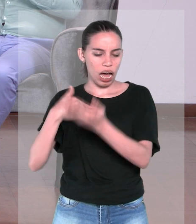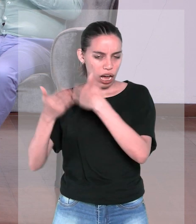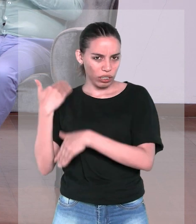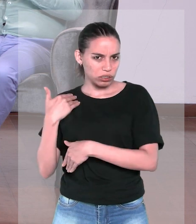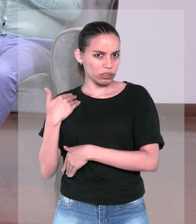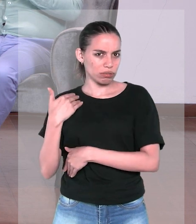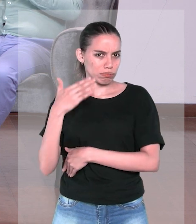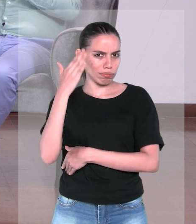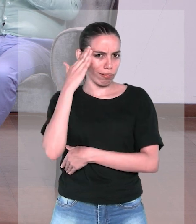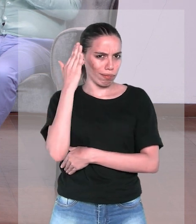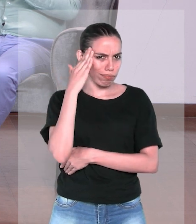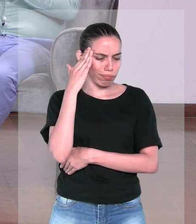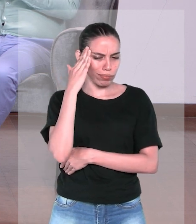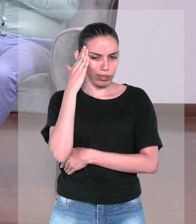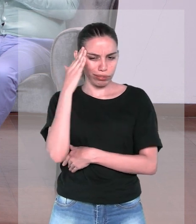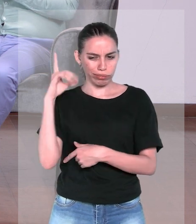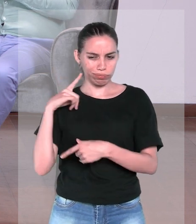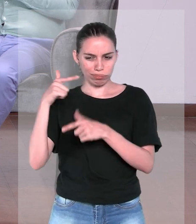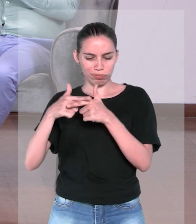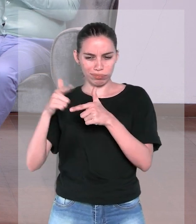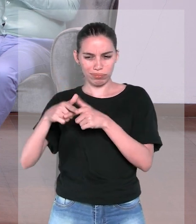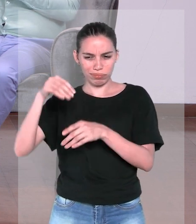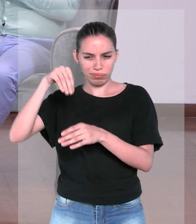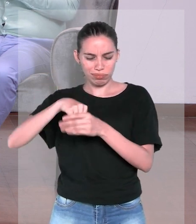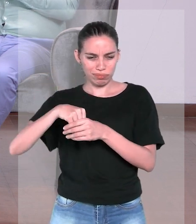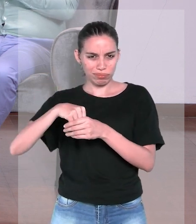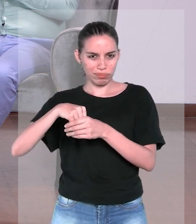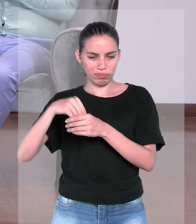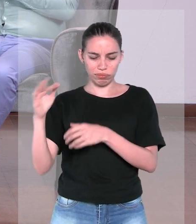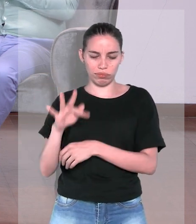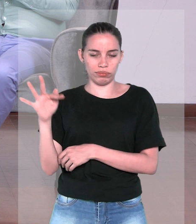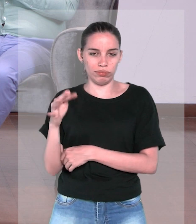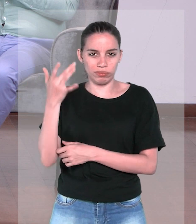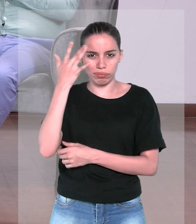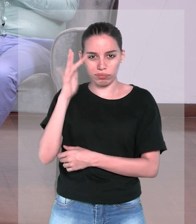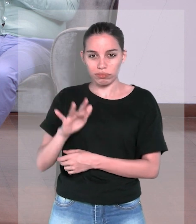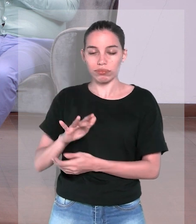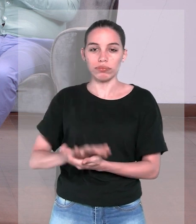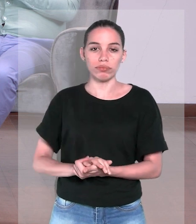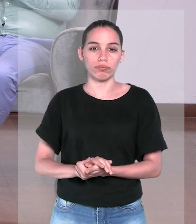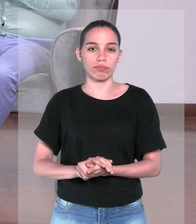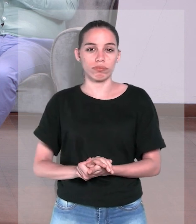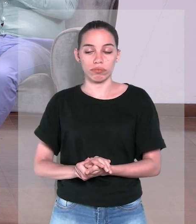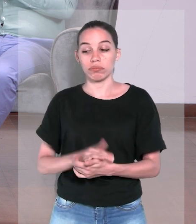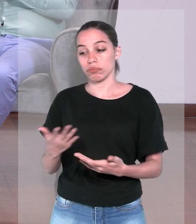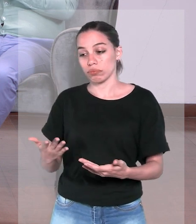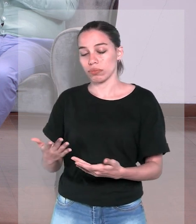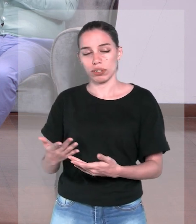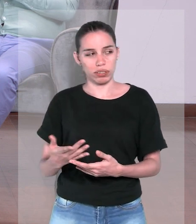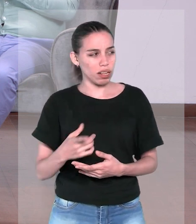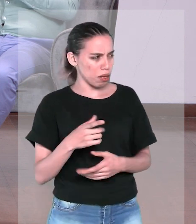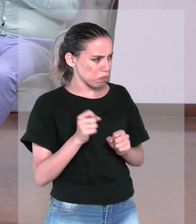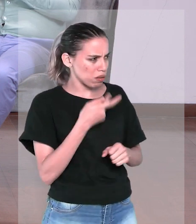universidades a perceberem um aumento significativo de adoecimento mental. As universidades brasileiras,